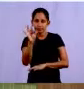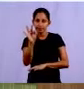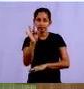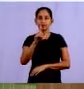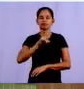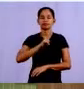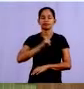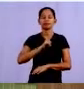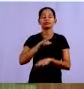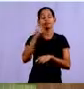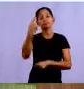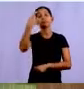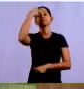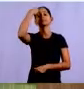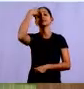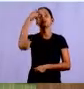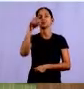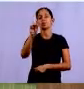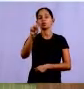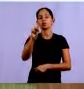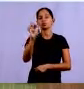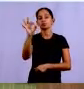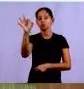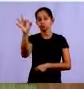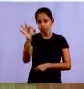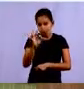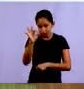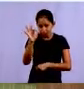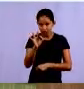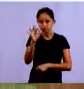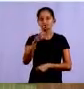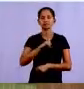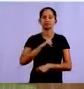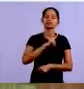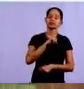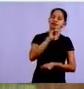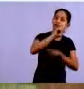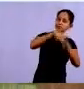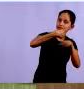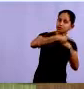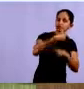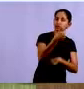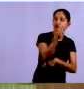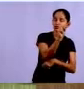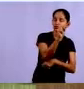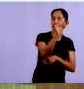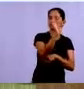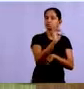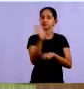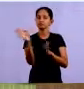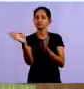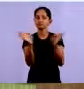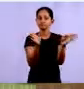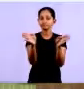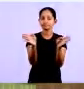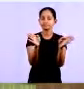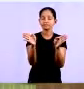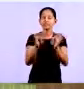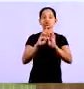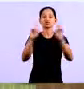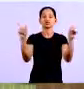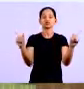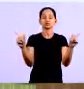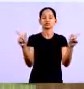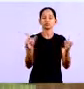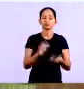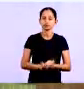que o comércio tem 8% de lucro. Então, pega o valor do faturamento, vezes 8% e acha o lucro presumido, que se presume. Vamos